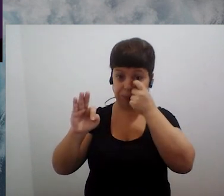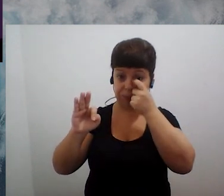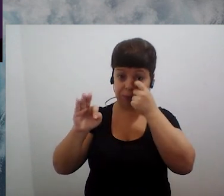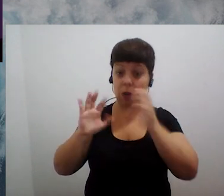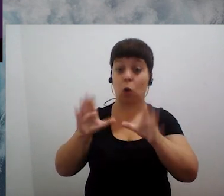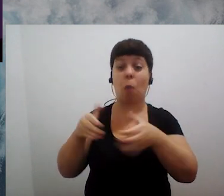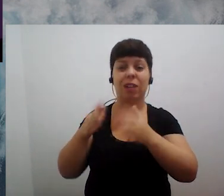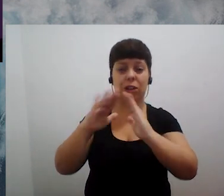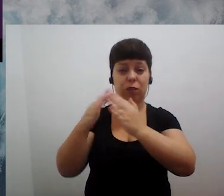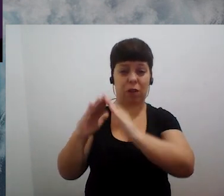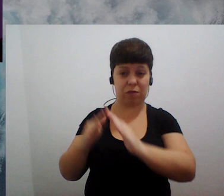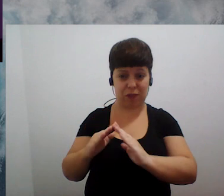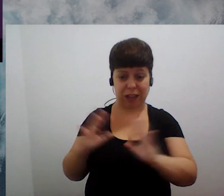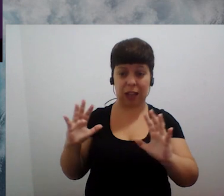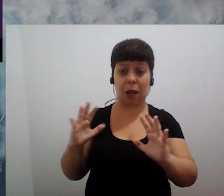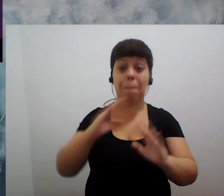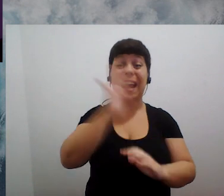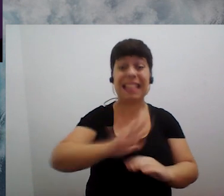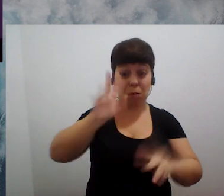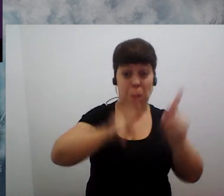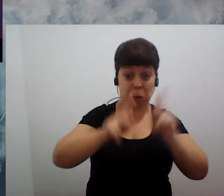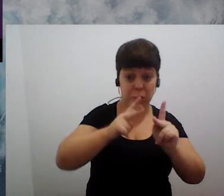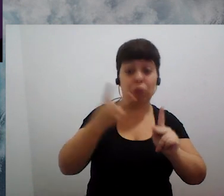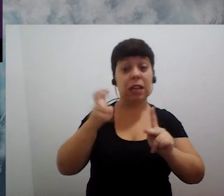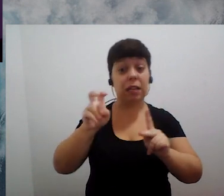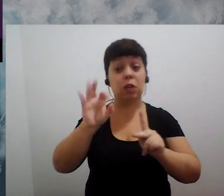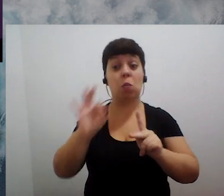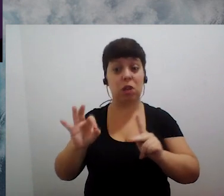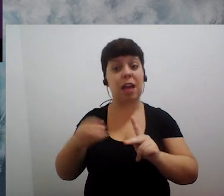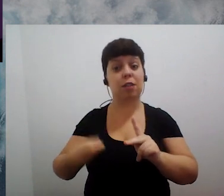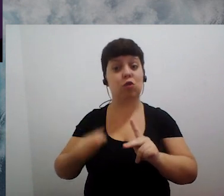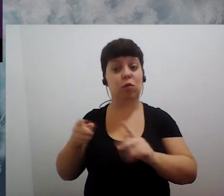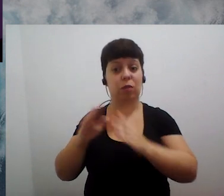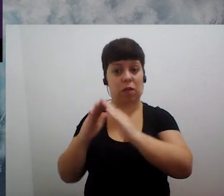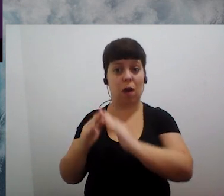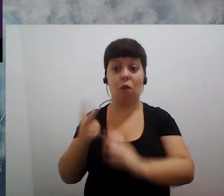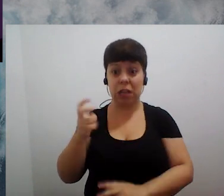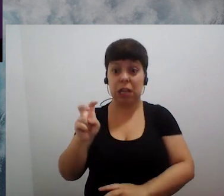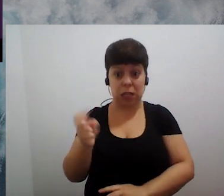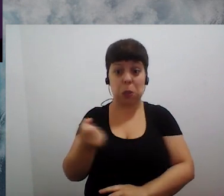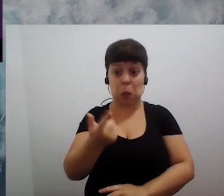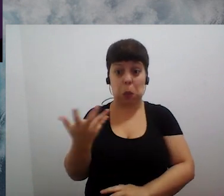comunidades de favela representam 25% da população brasileira. Apesar desse